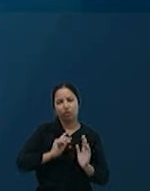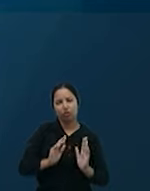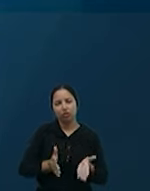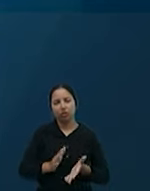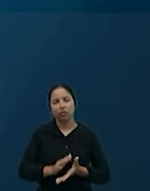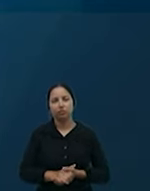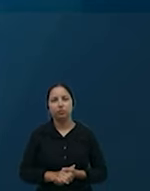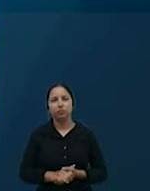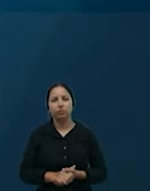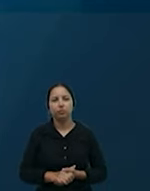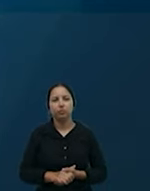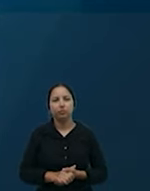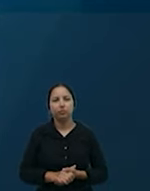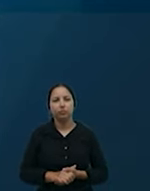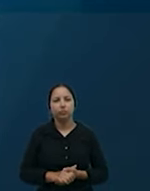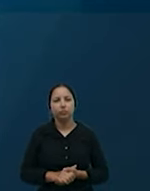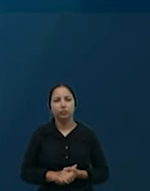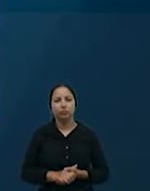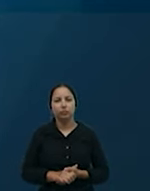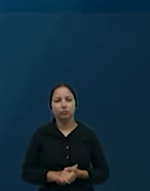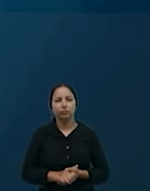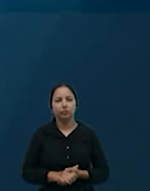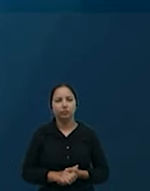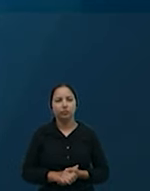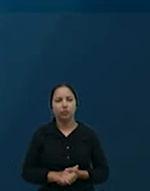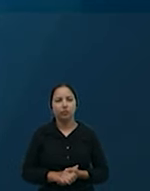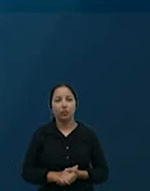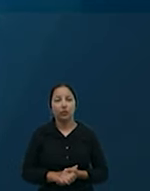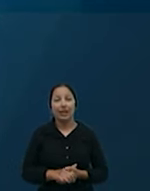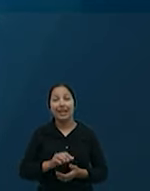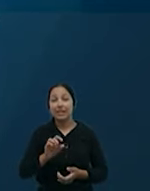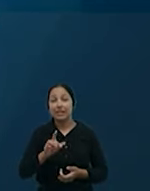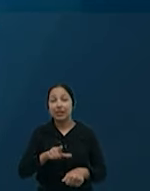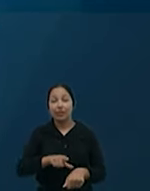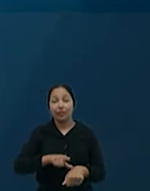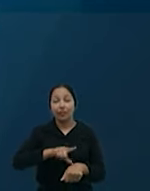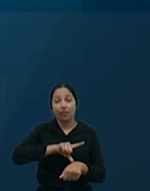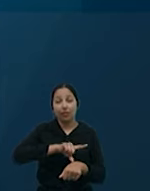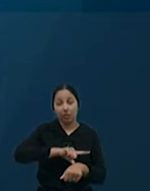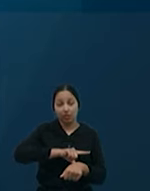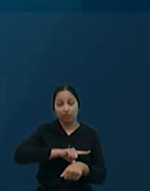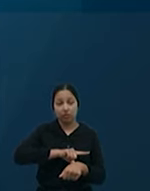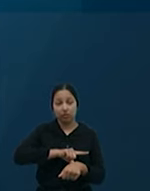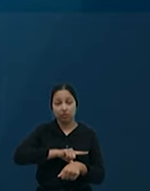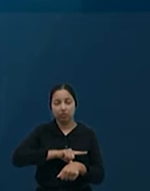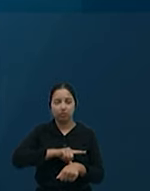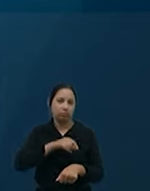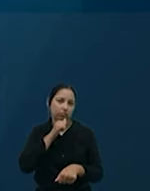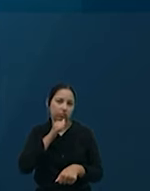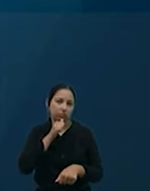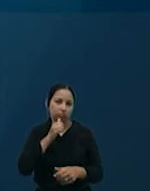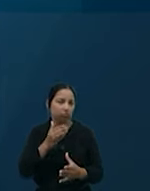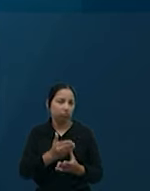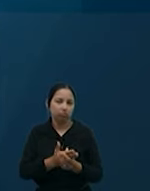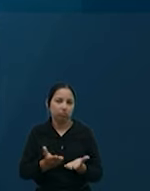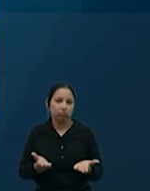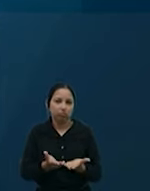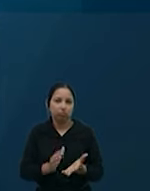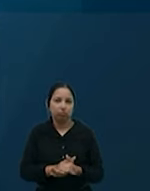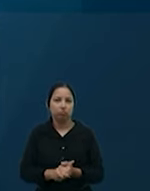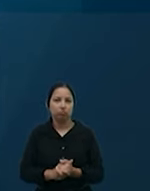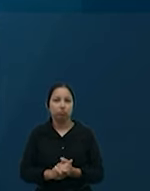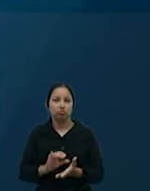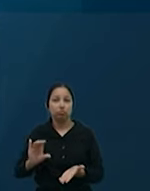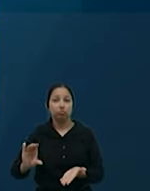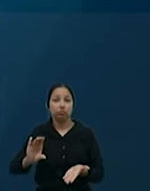do contrário, se a gente for retroagir, no caso aqui, por exemplo, uma indenização fixada em 50 mil,